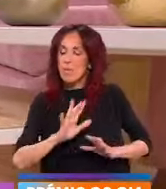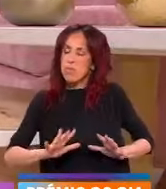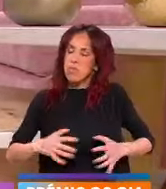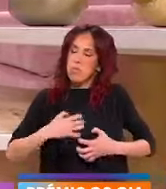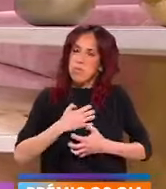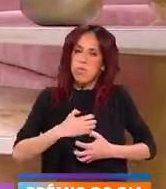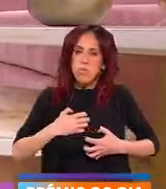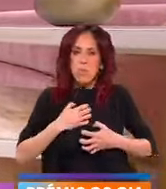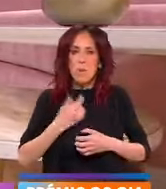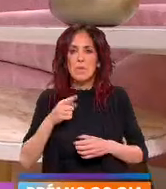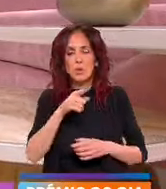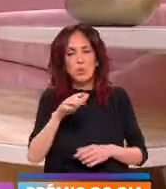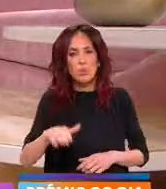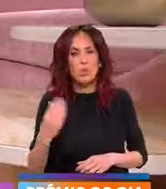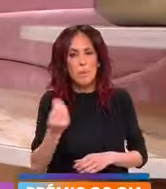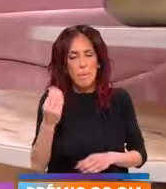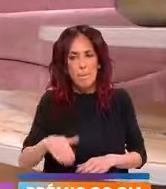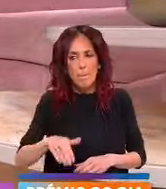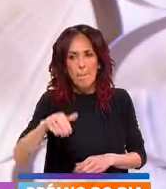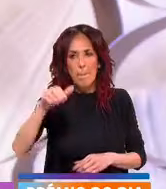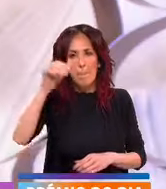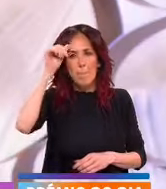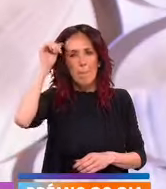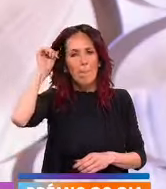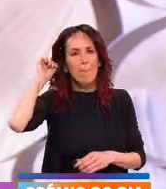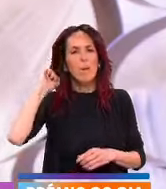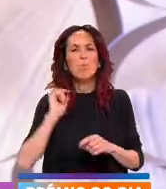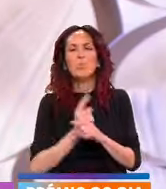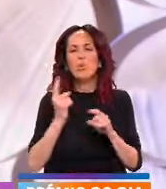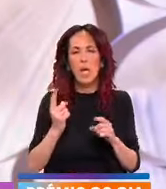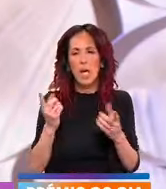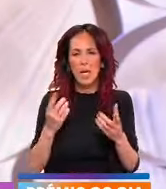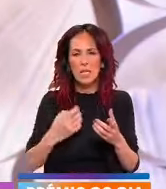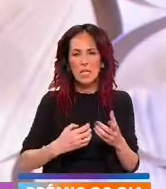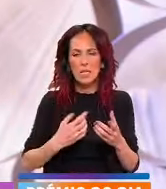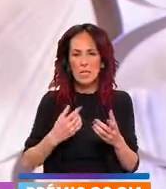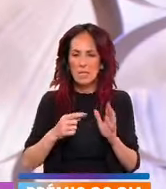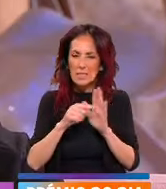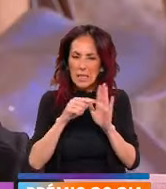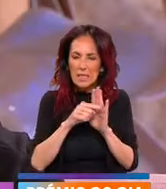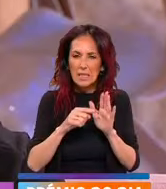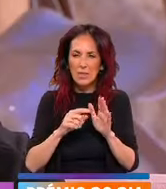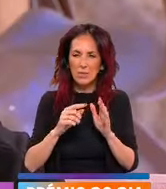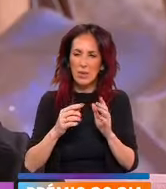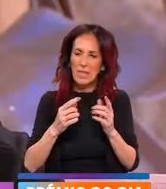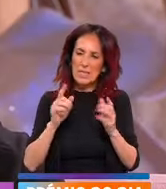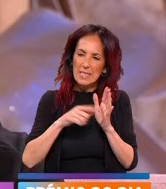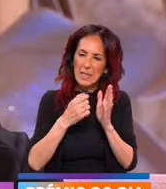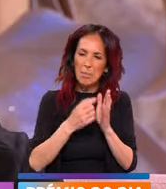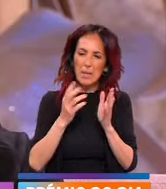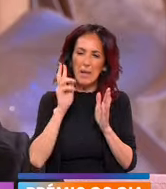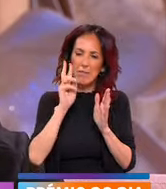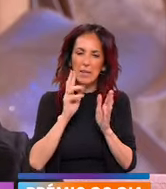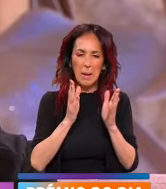crescimento na tua infância na tua adolescência que te tenha Tornado Sim e mais pessimista sempre a olhar para o lado negativo